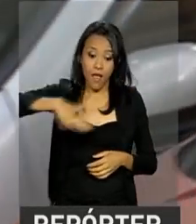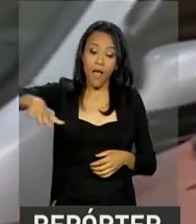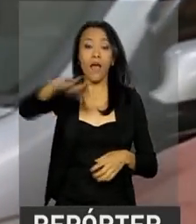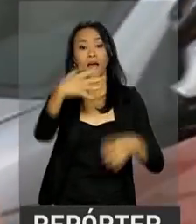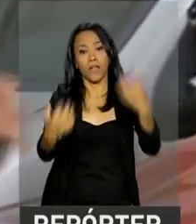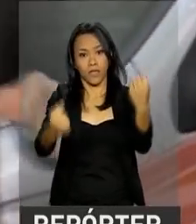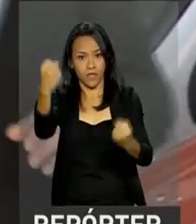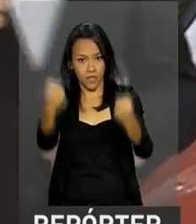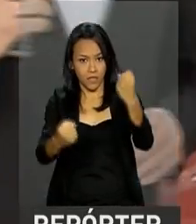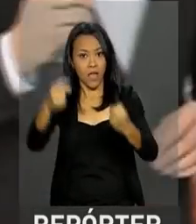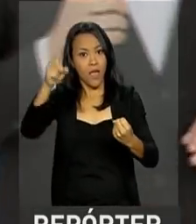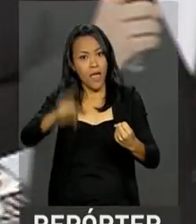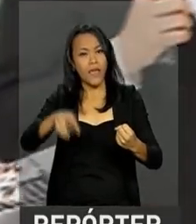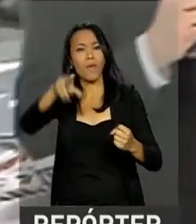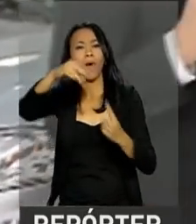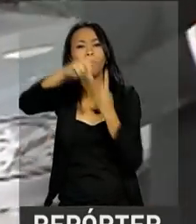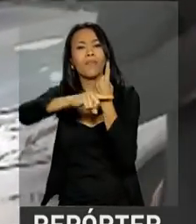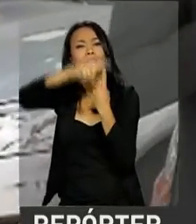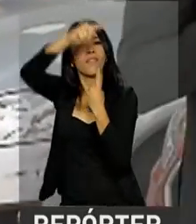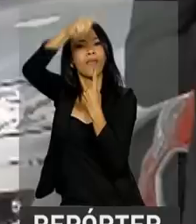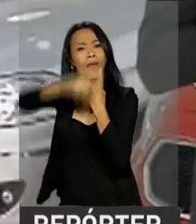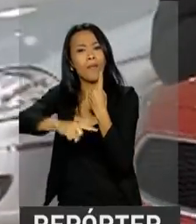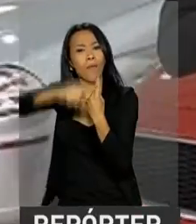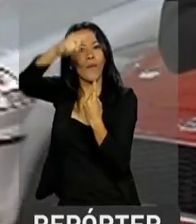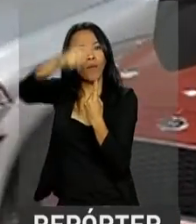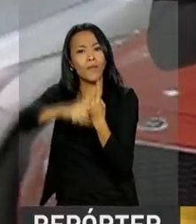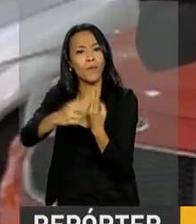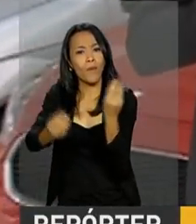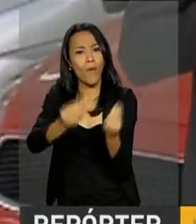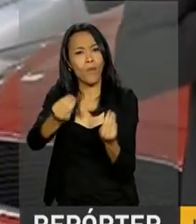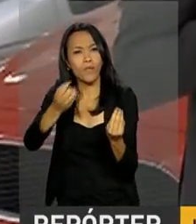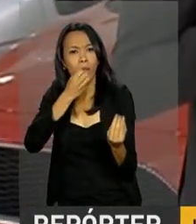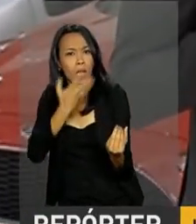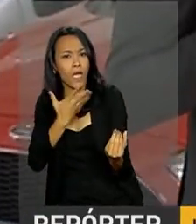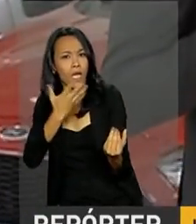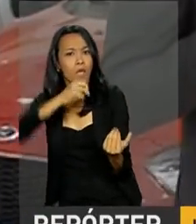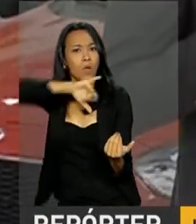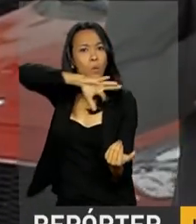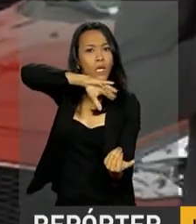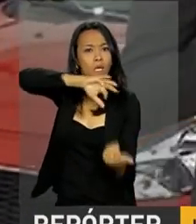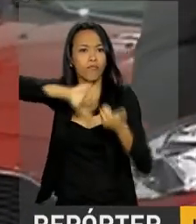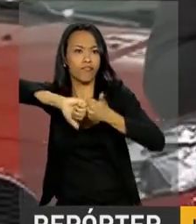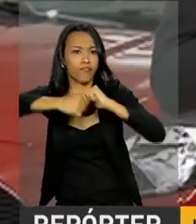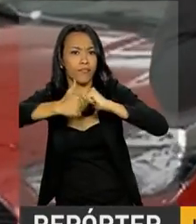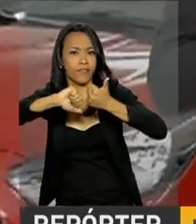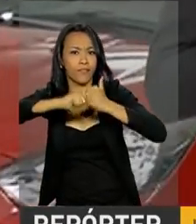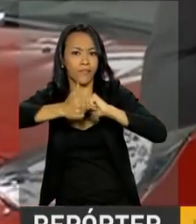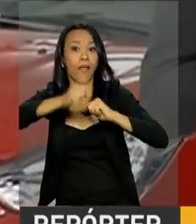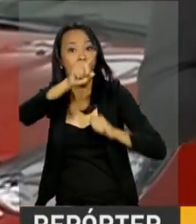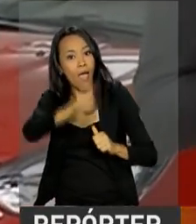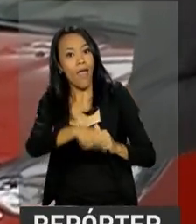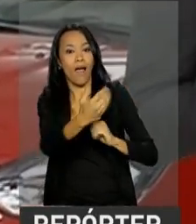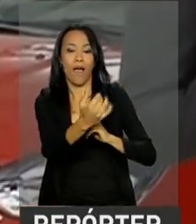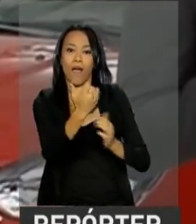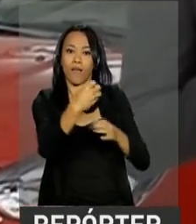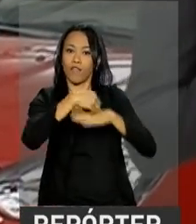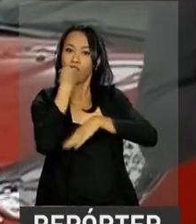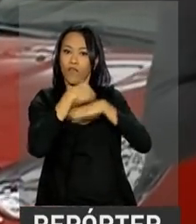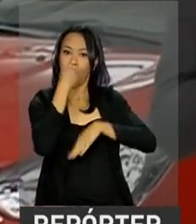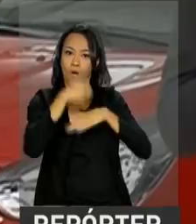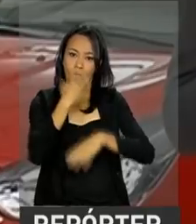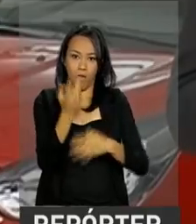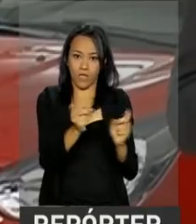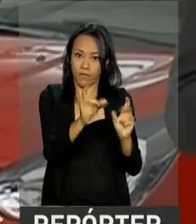um termômetro da atividade econômica dá pra dizer que neste ano ele tem registrado constantes aumentos de temperatura e esse